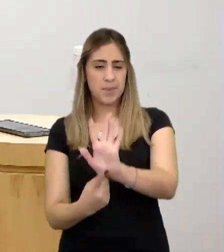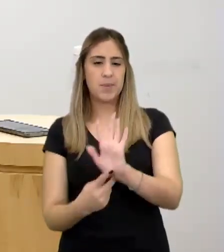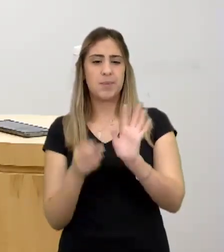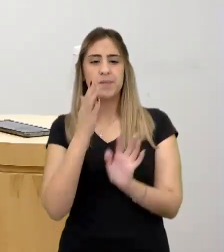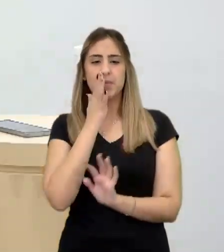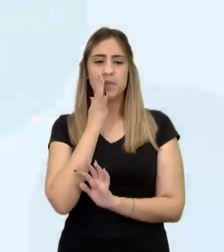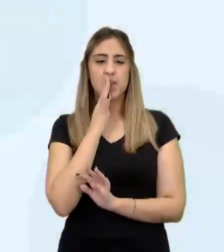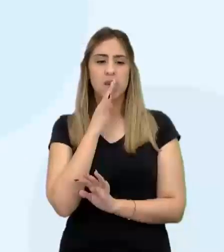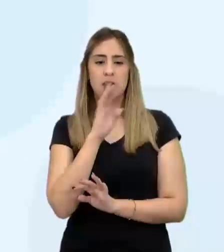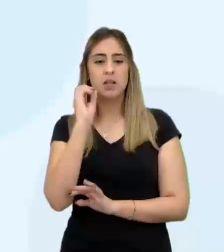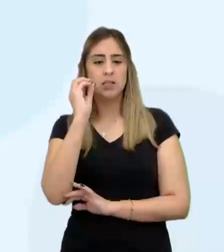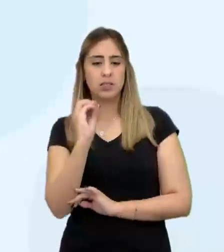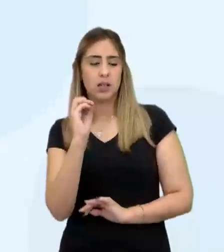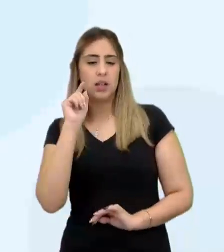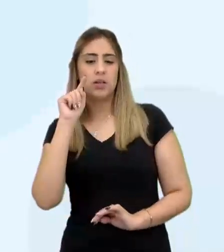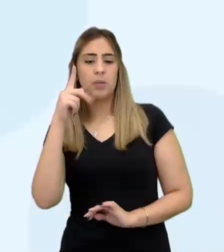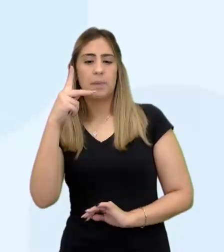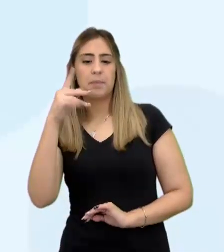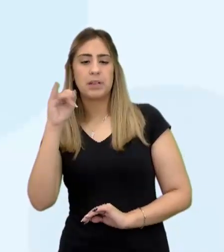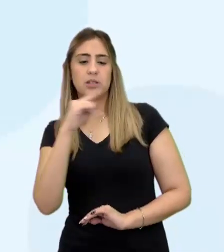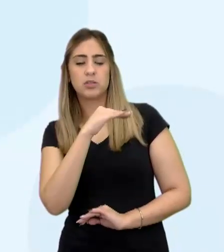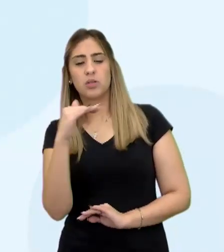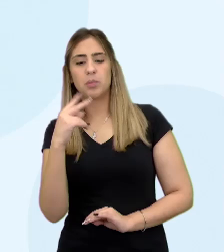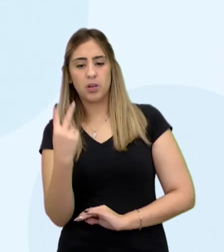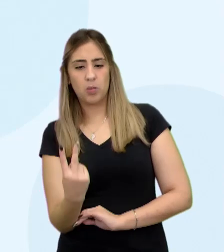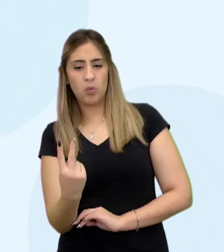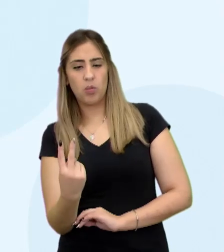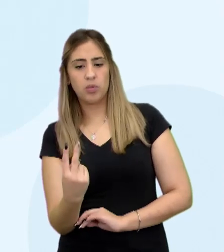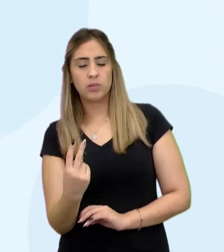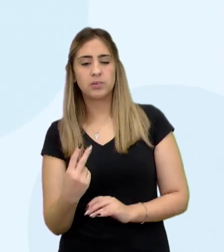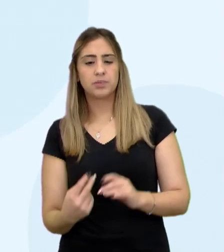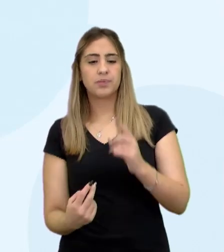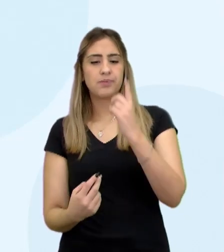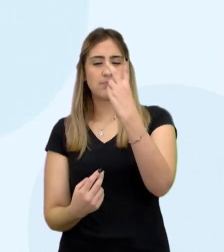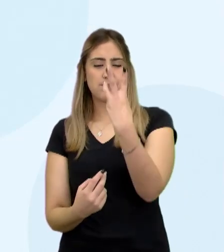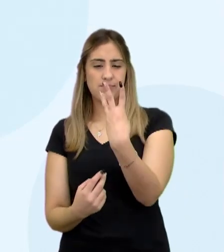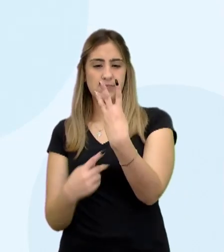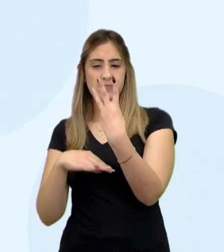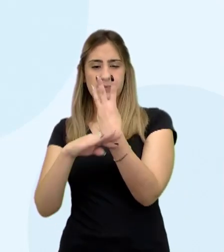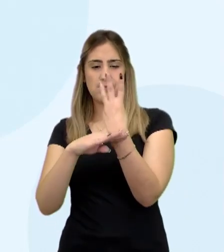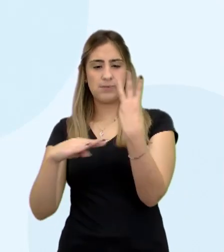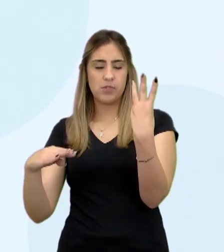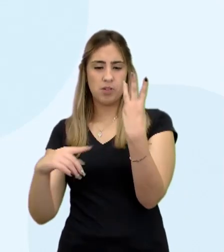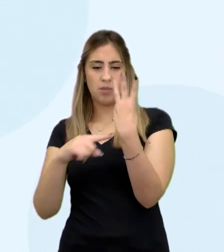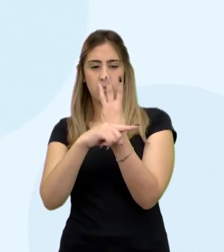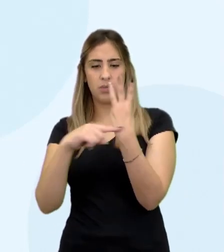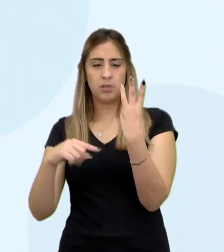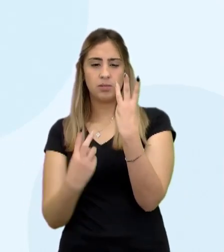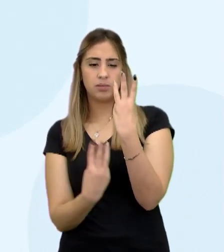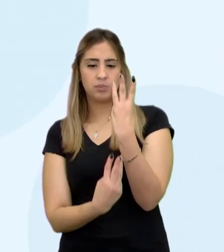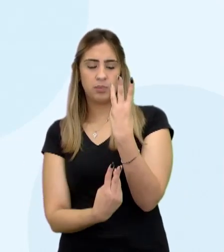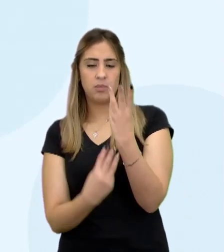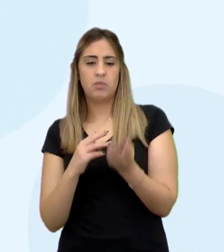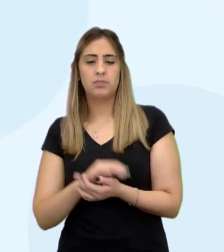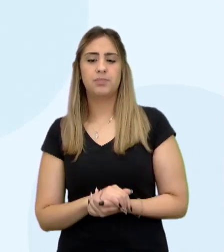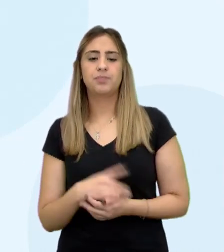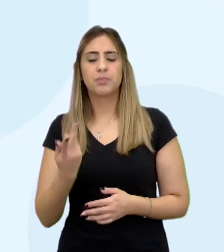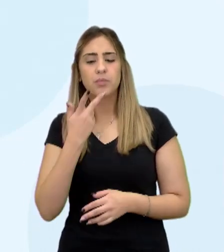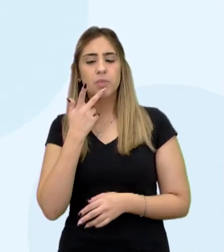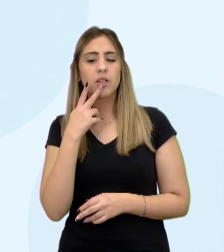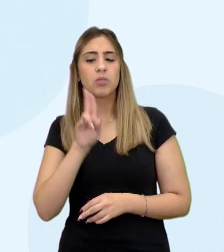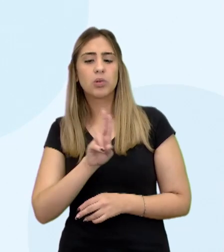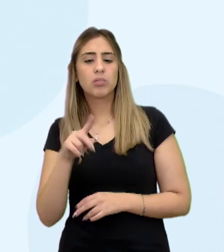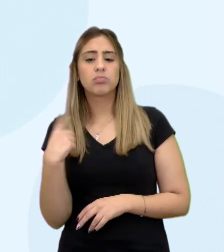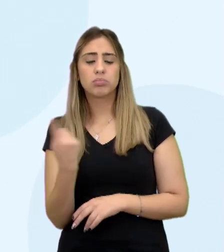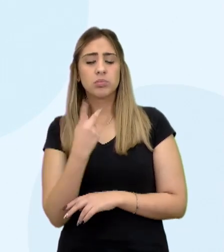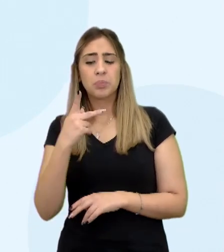radianos. Então eu marquei lá 0, π sobre 2, π, 3π sobre 2 e 2π. Lembrando, como a gente está falando aí de unidade, né? Esse